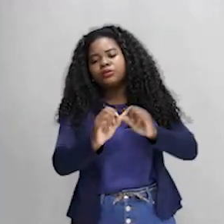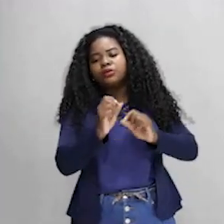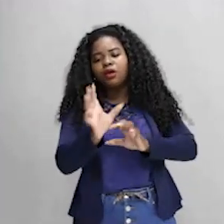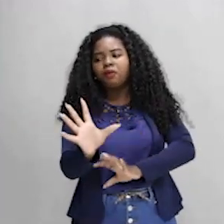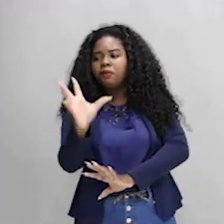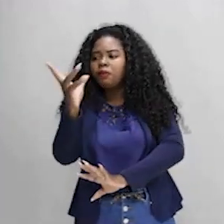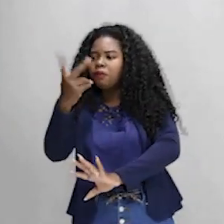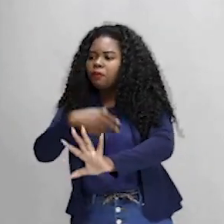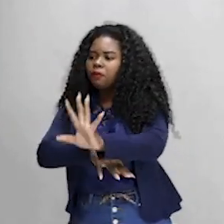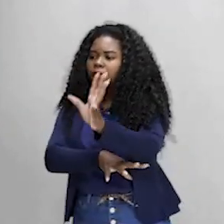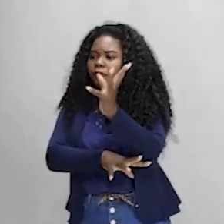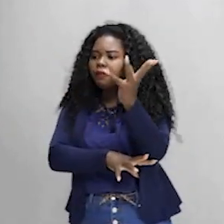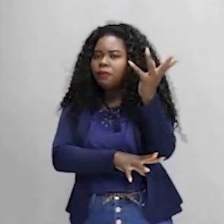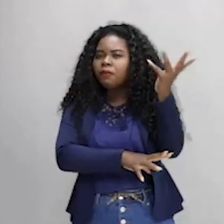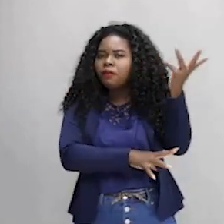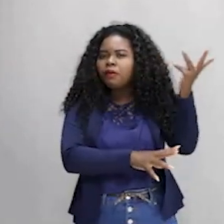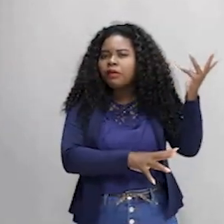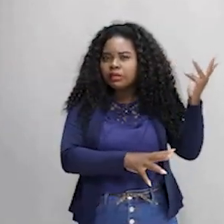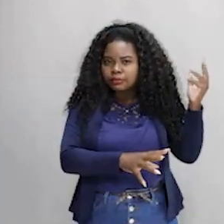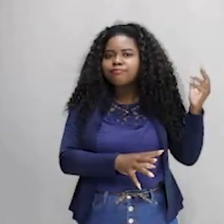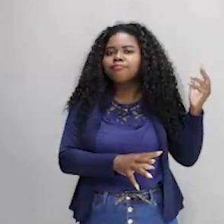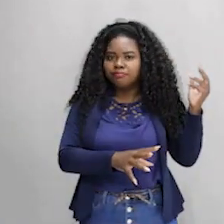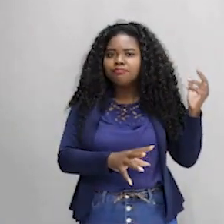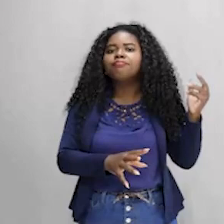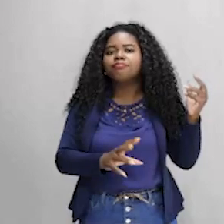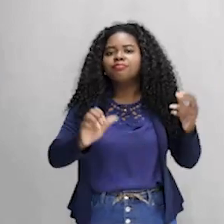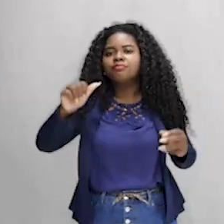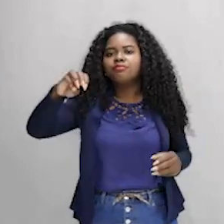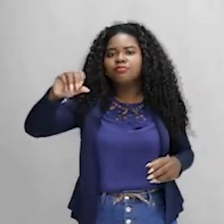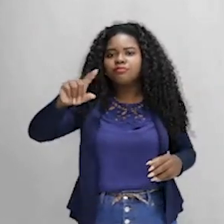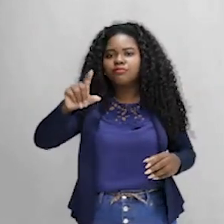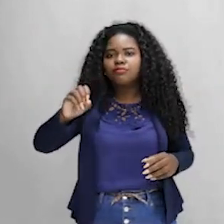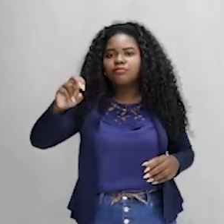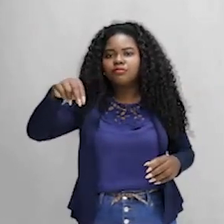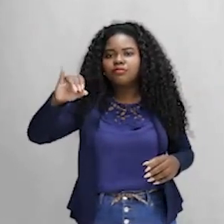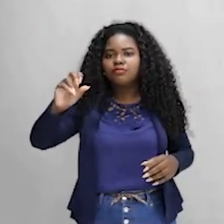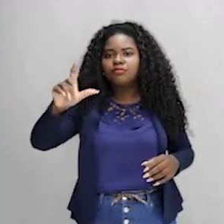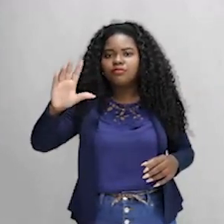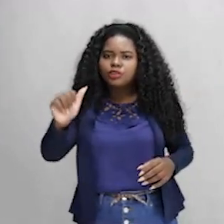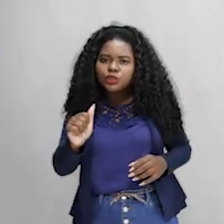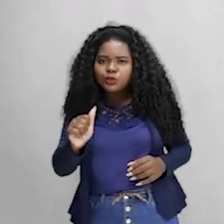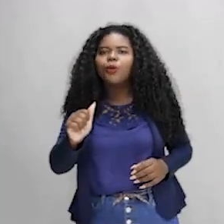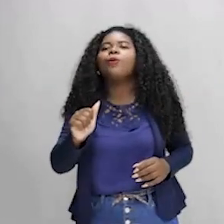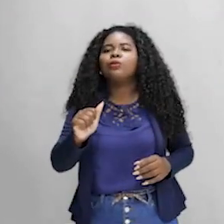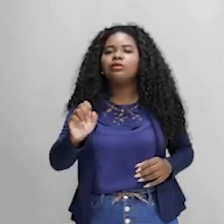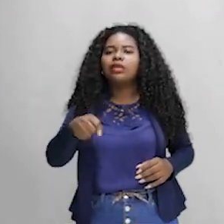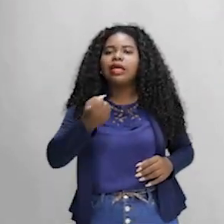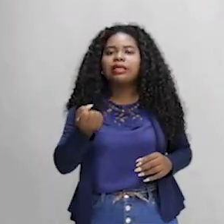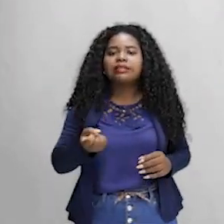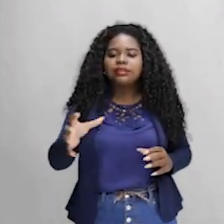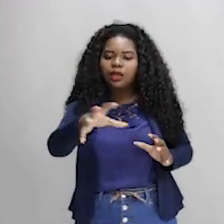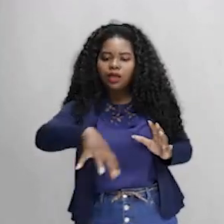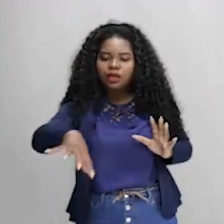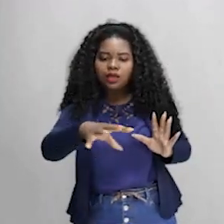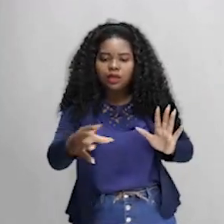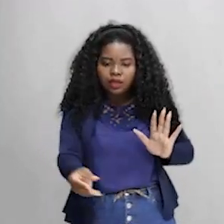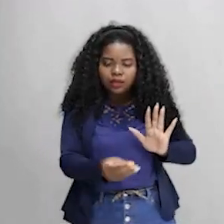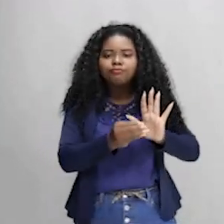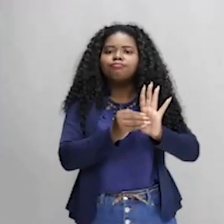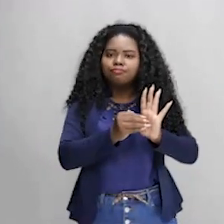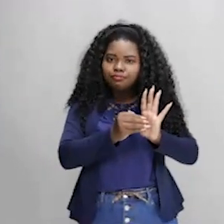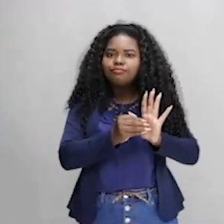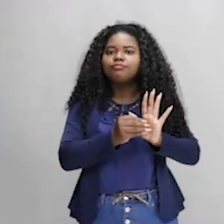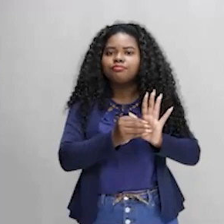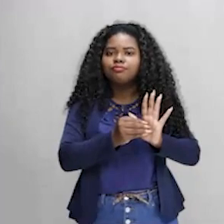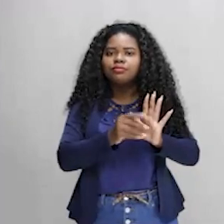de grande porte, a biodiversidade, né? Uma grande quantidade de animais, por exemplo. Aí você vai, por exemplo, vamos